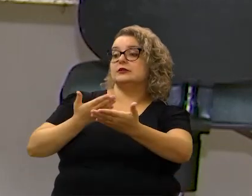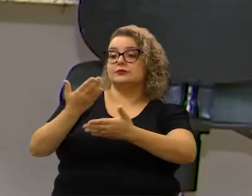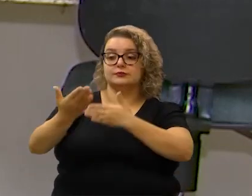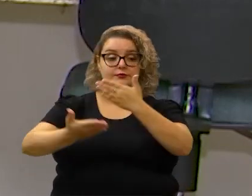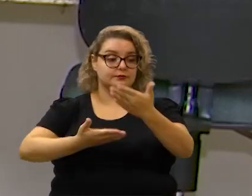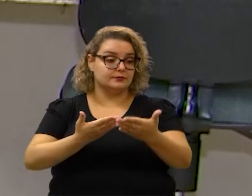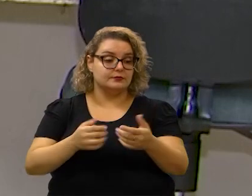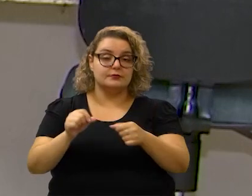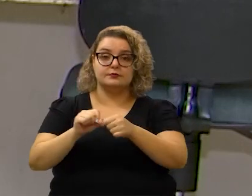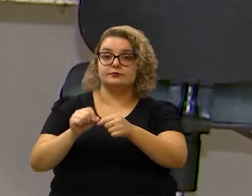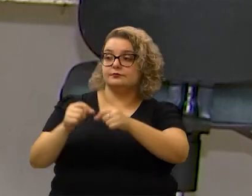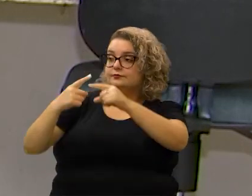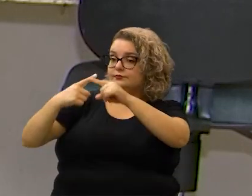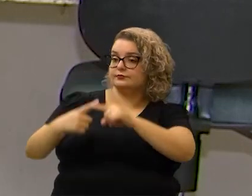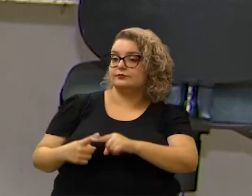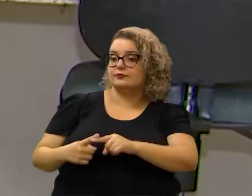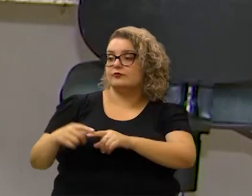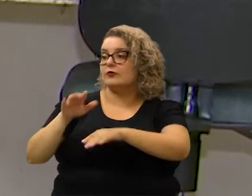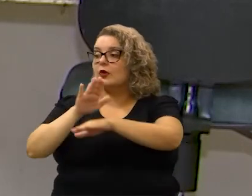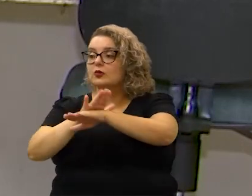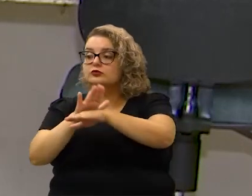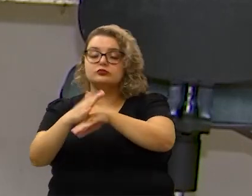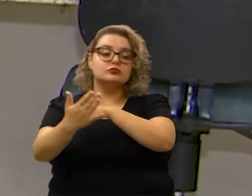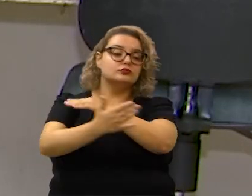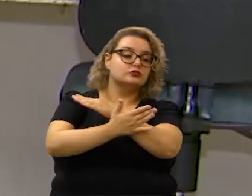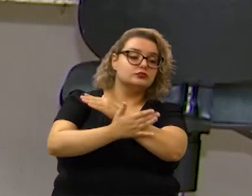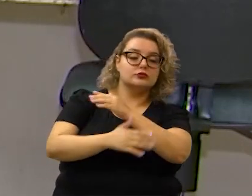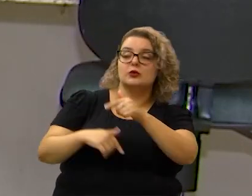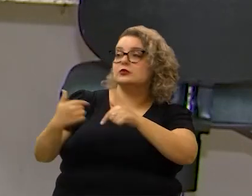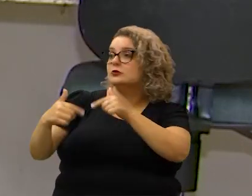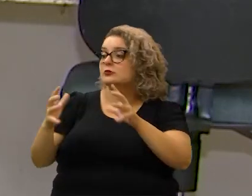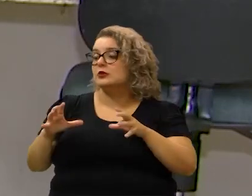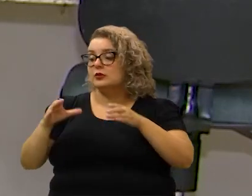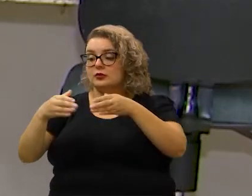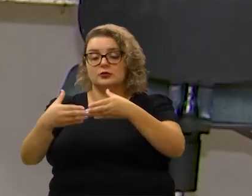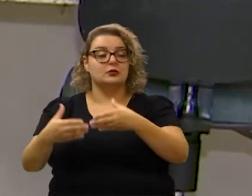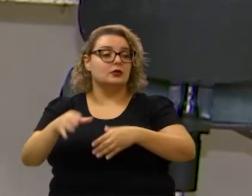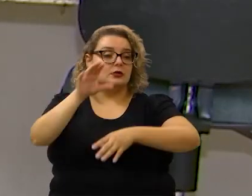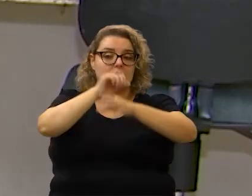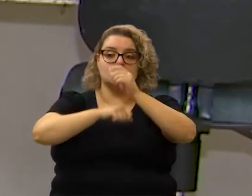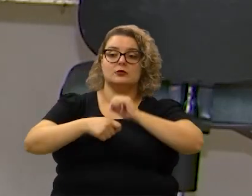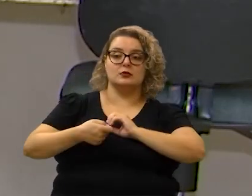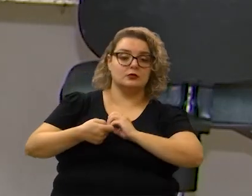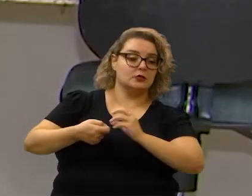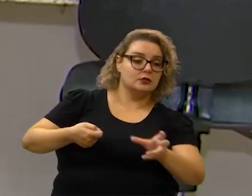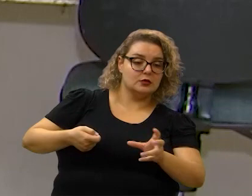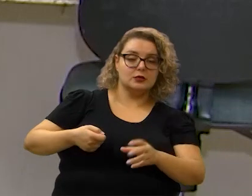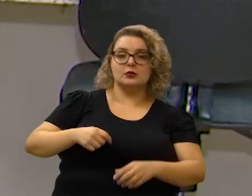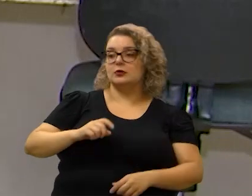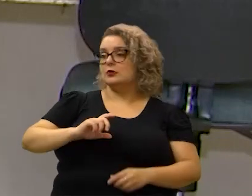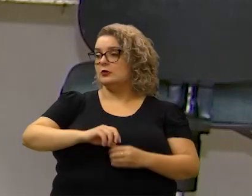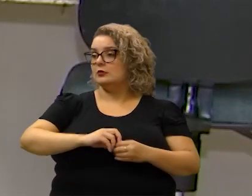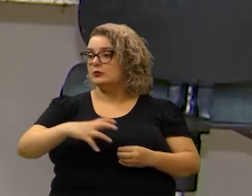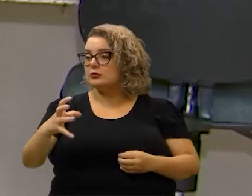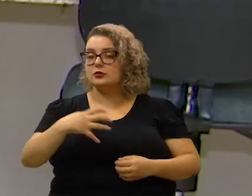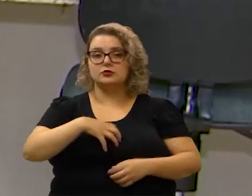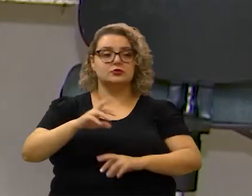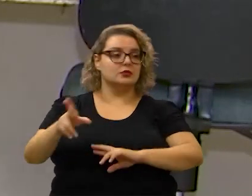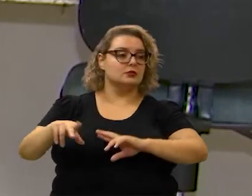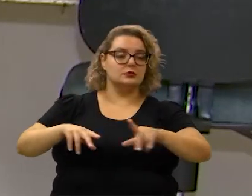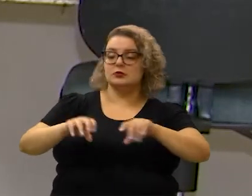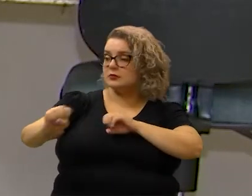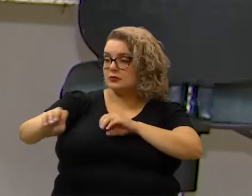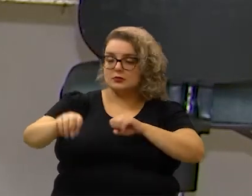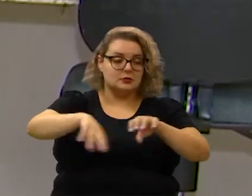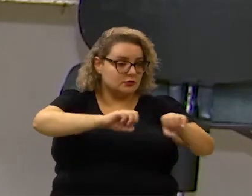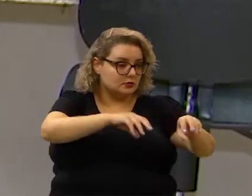interagir, fazer as batalhas, né? Um ajudar o outro, trabalho colaborativo, um aprendeu a lançar de um jeito, o outro aprendeu do outro, um colega